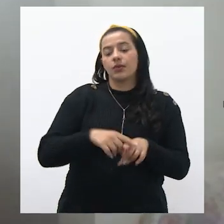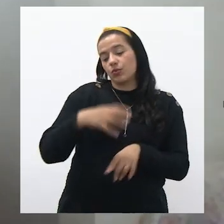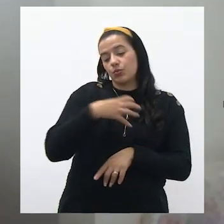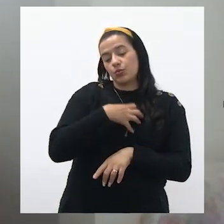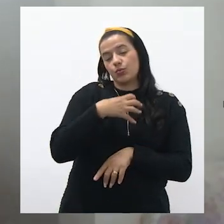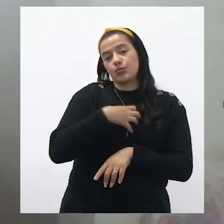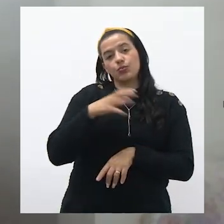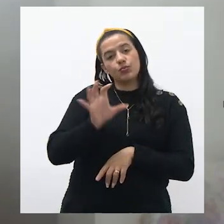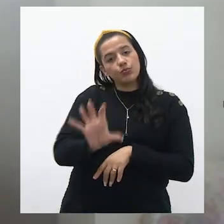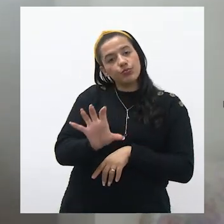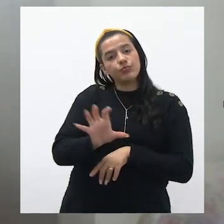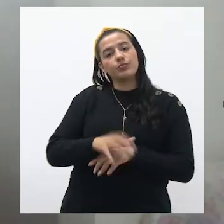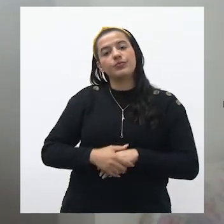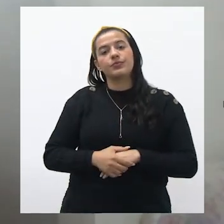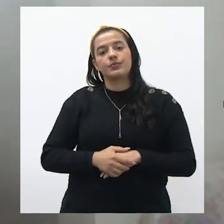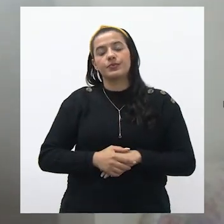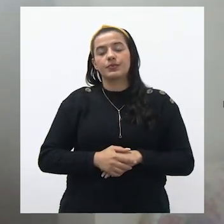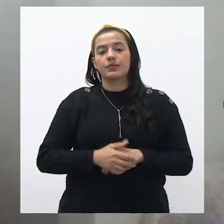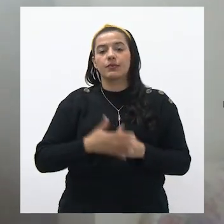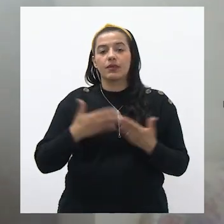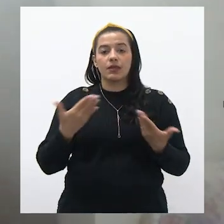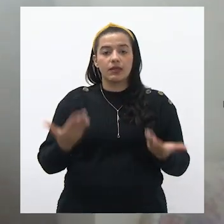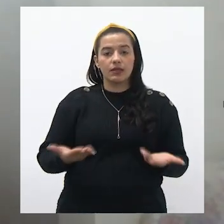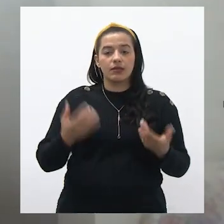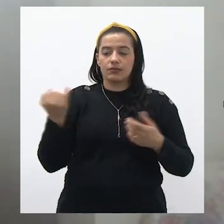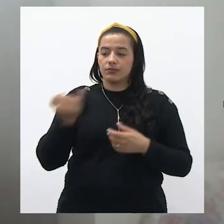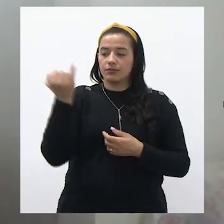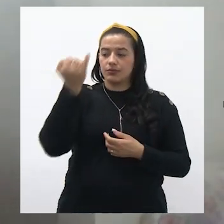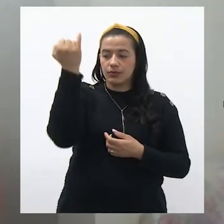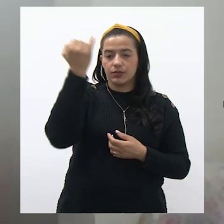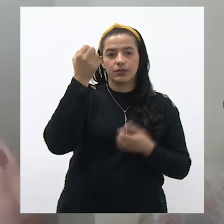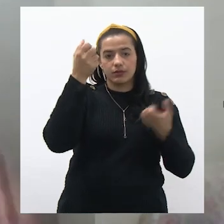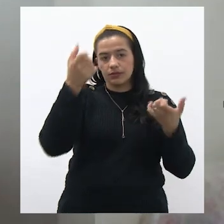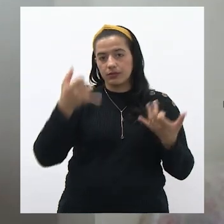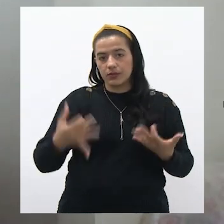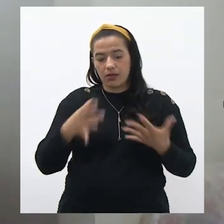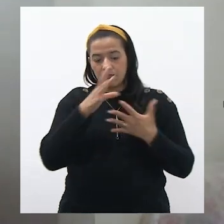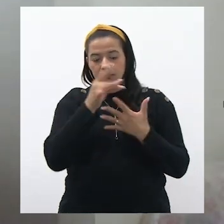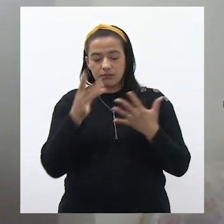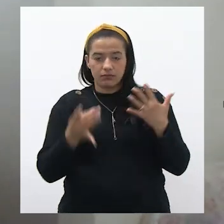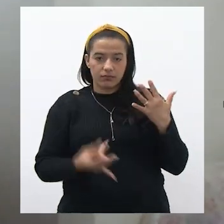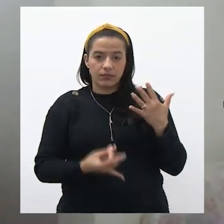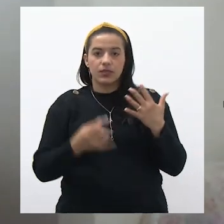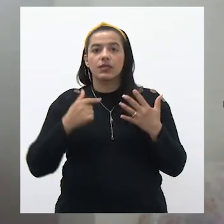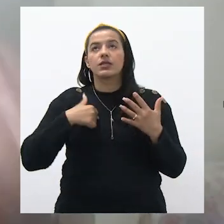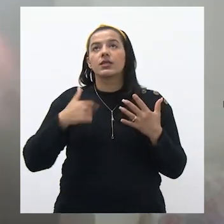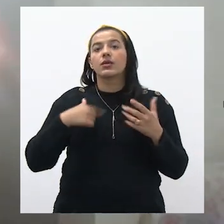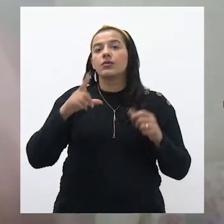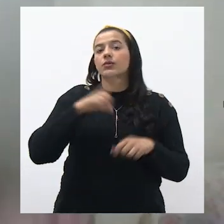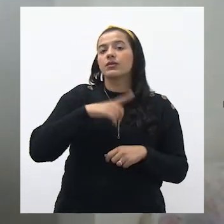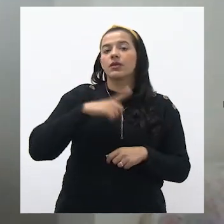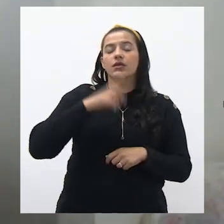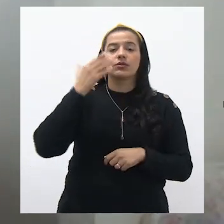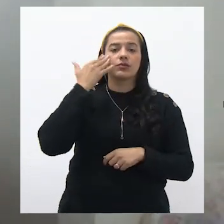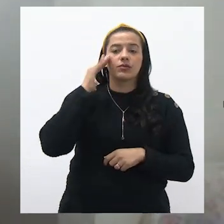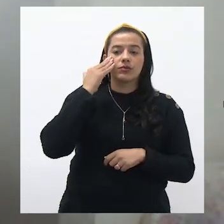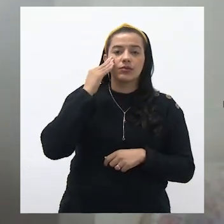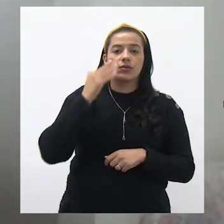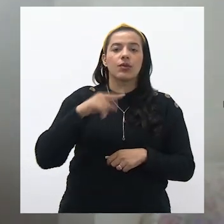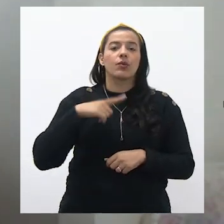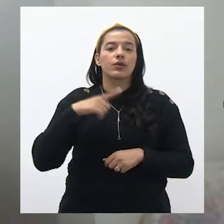comportamento. Então, por isso que é tão importante a gente definir o que é que eu tenho de entendimento sobre o que é